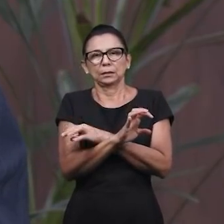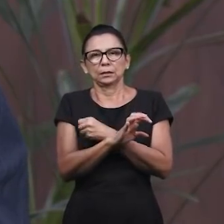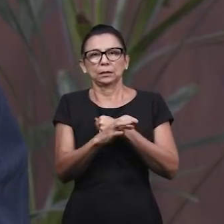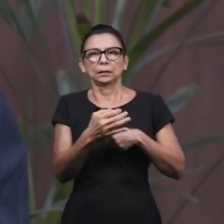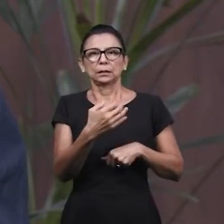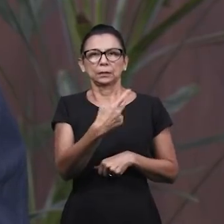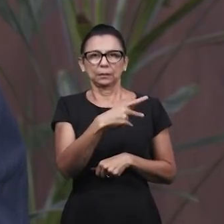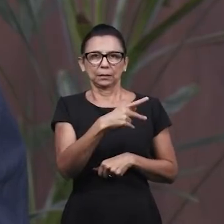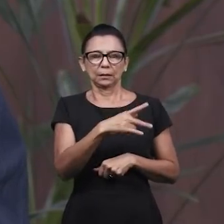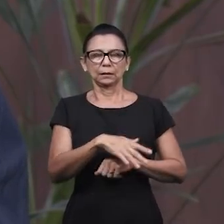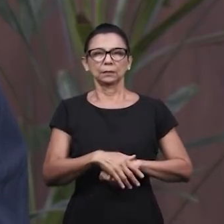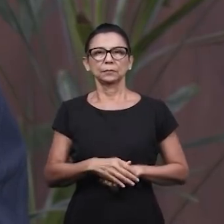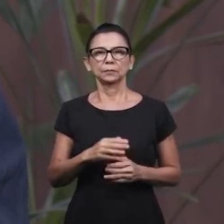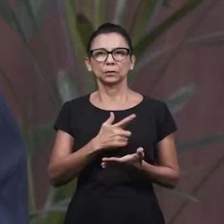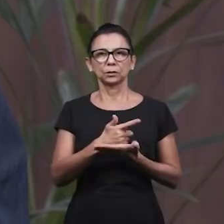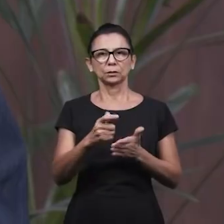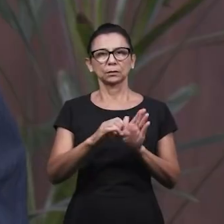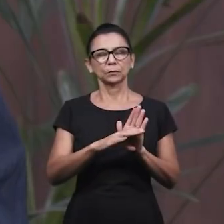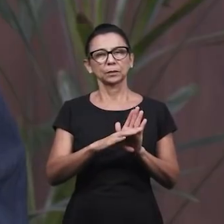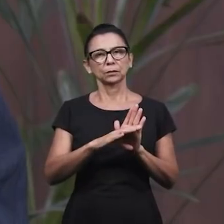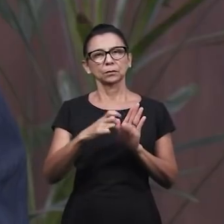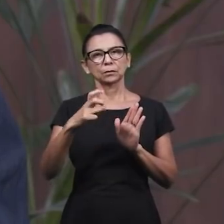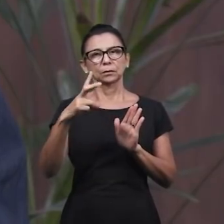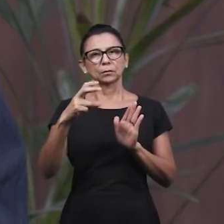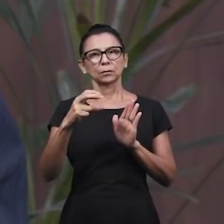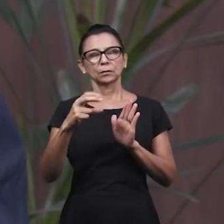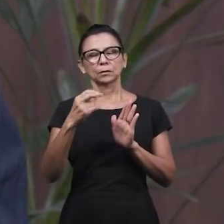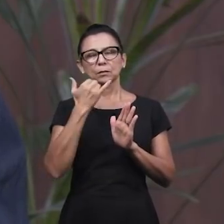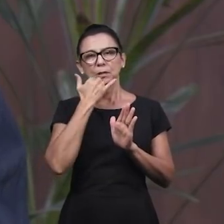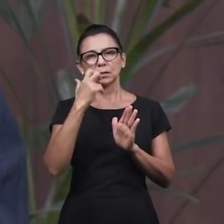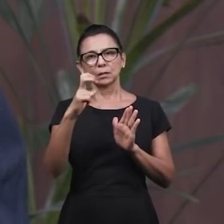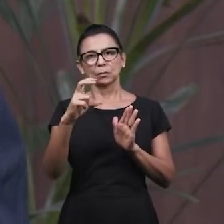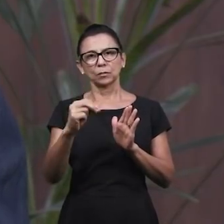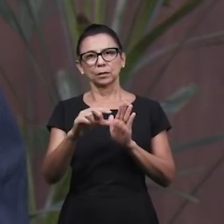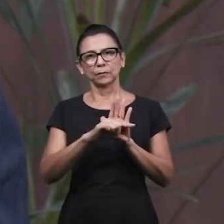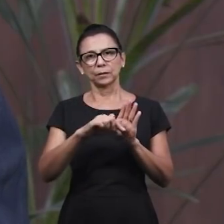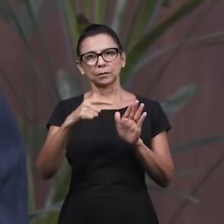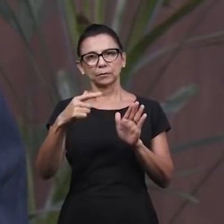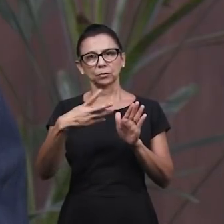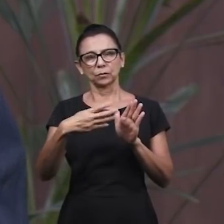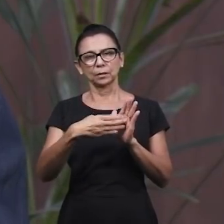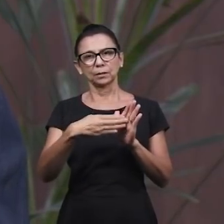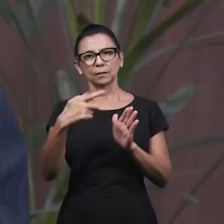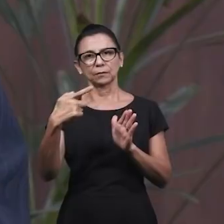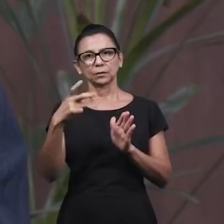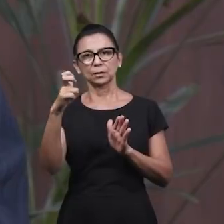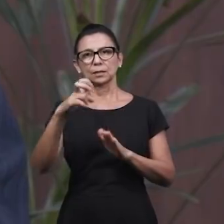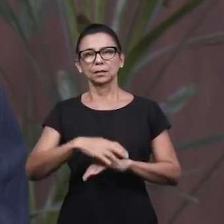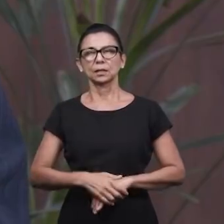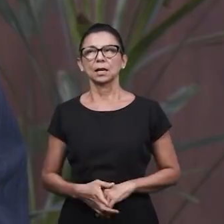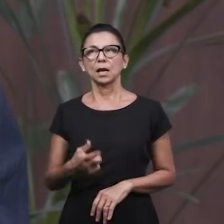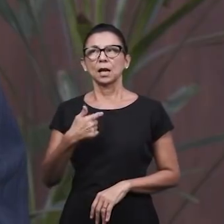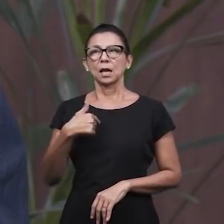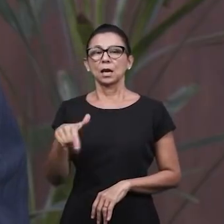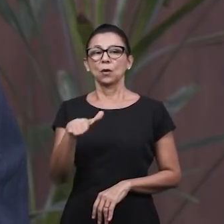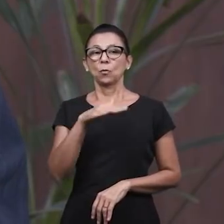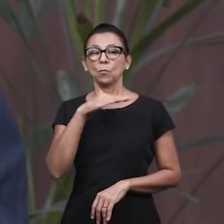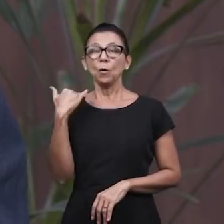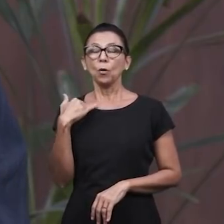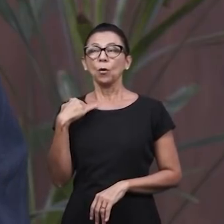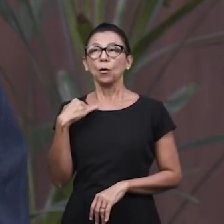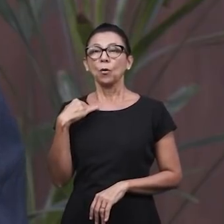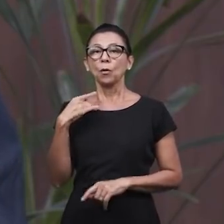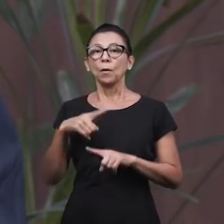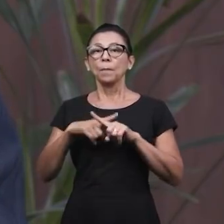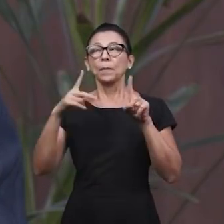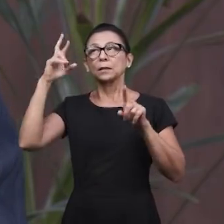até a dizer, Gênesis capítulo 50, verso 24 e 25, né, quando ele fala, eu morro, mas Deus certamente vos visitará